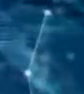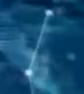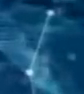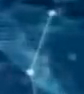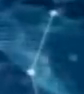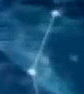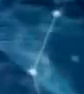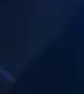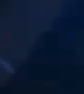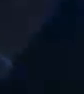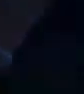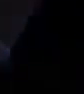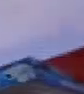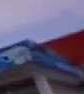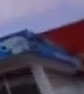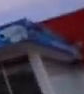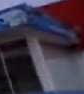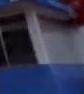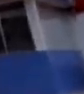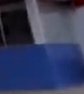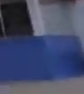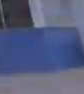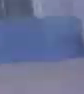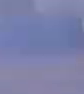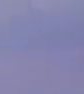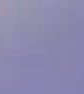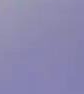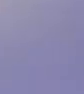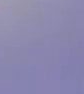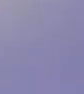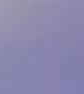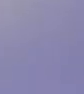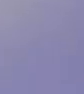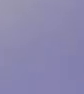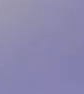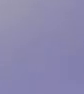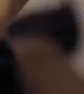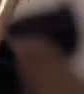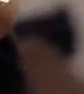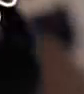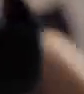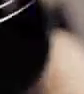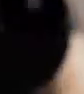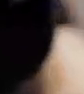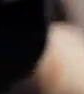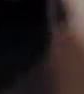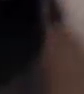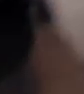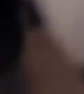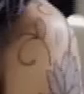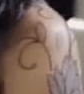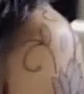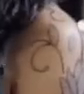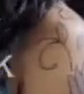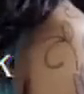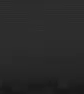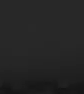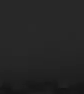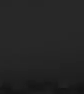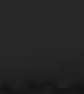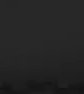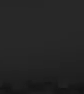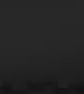Eleições 2016. Oferecimento 3D Alarmes. Insegurança nunca mais. Guaraná Real Long Neck. Girou.